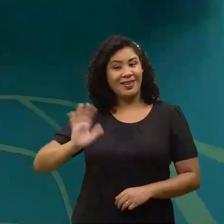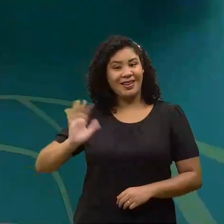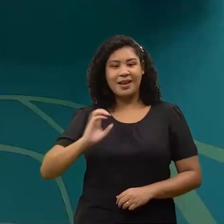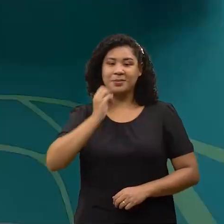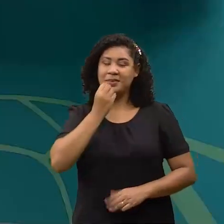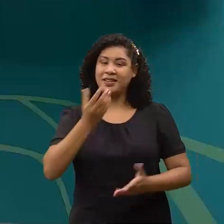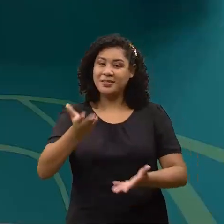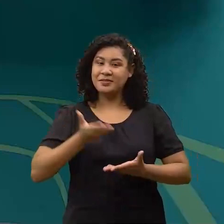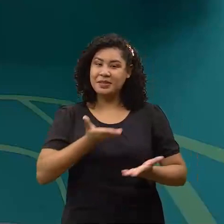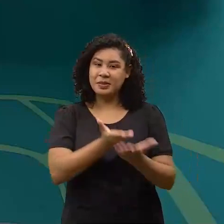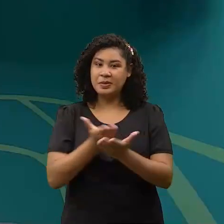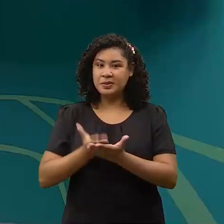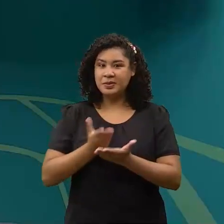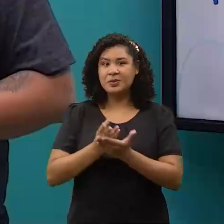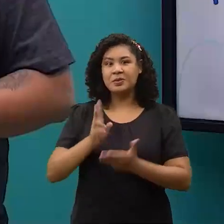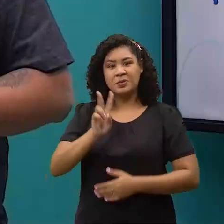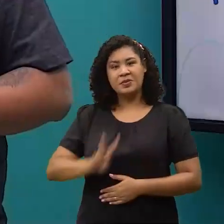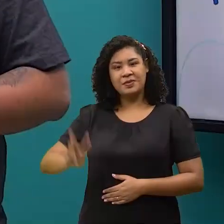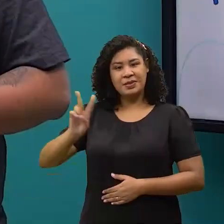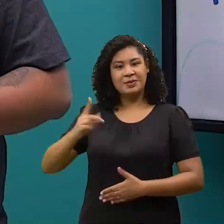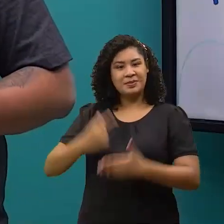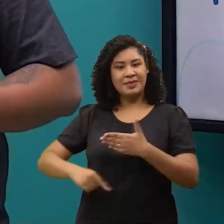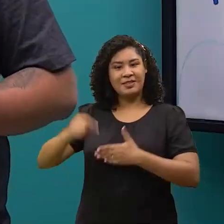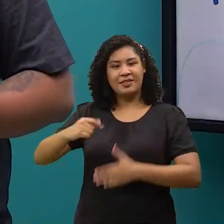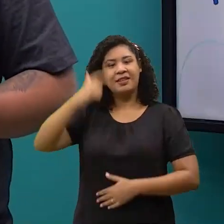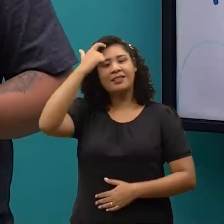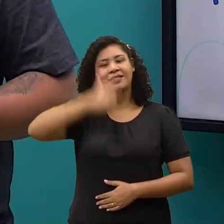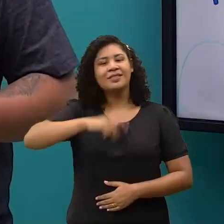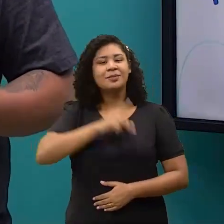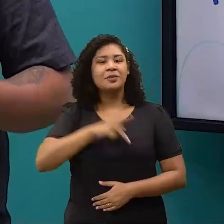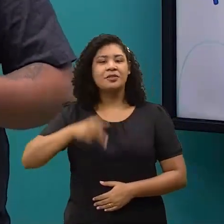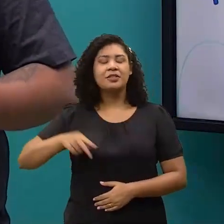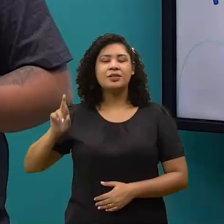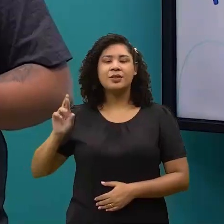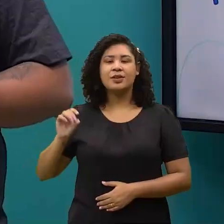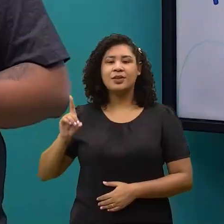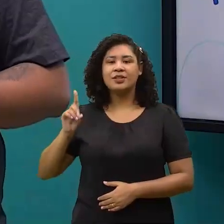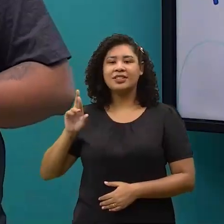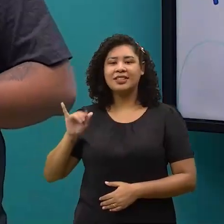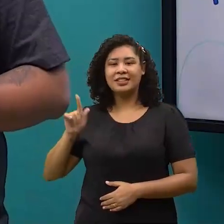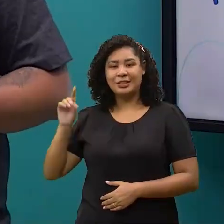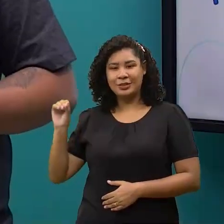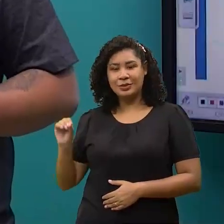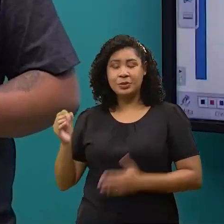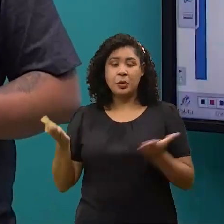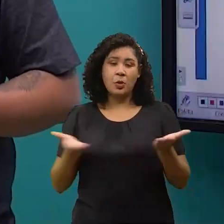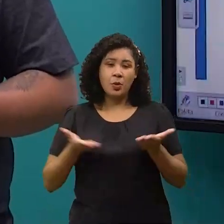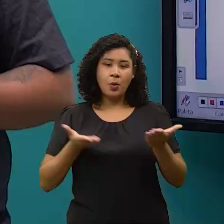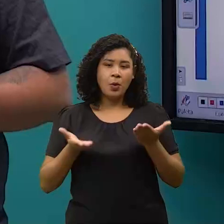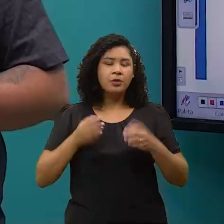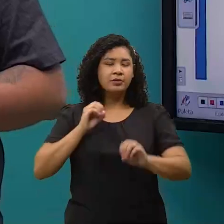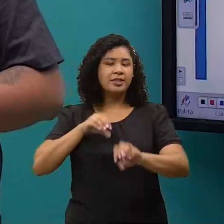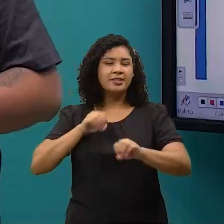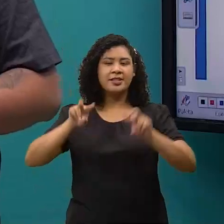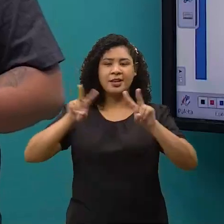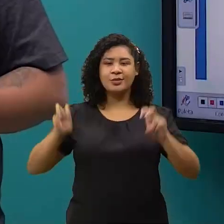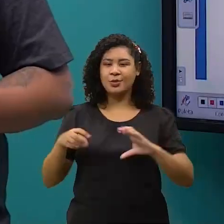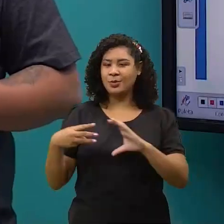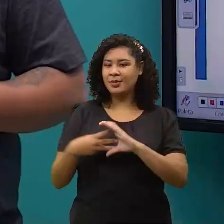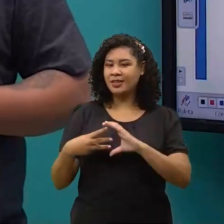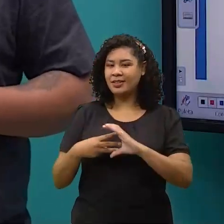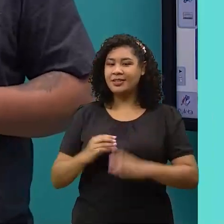seja bem-vindo ao Preveste UEA. Eu sou o professor Rodrigo Marinho e hoje a gente vai conversar um pouco sobre a